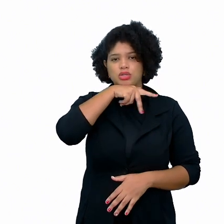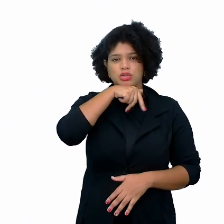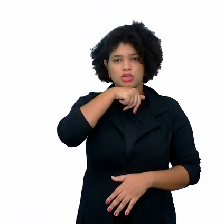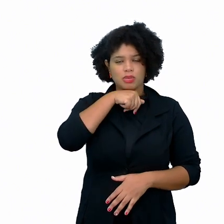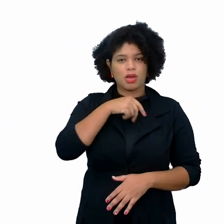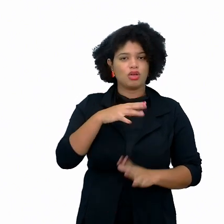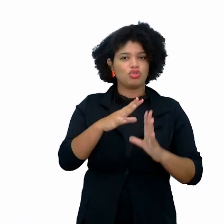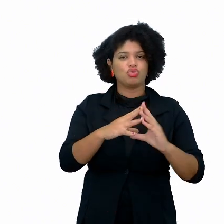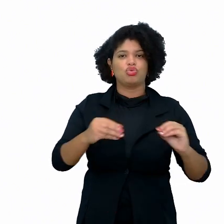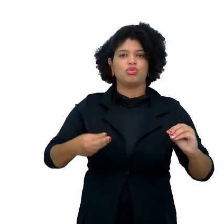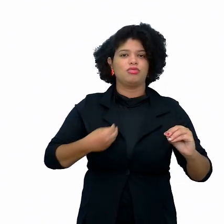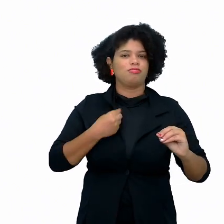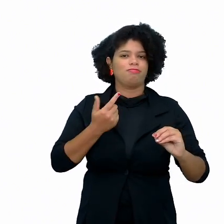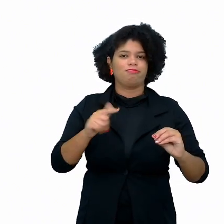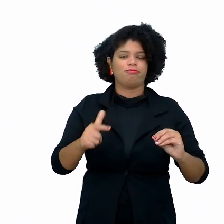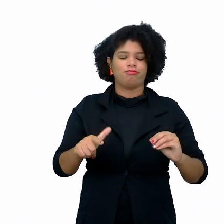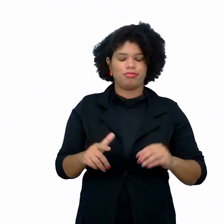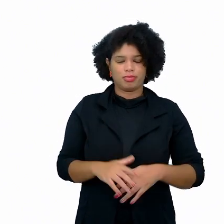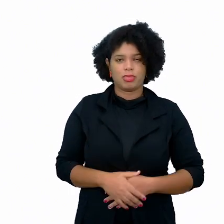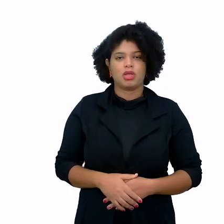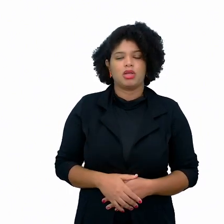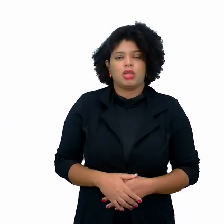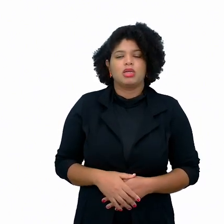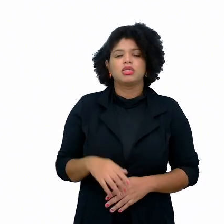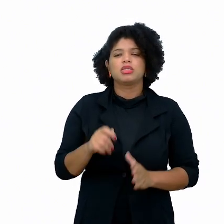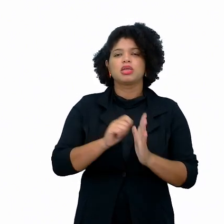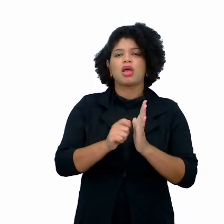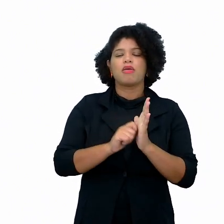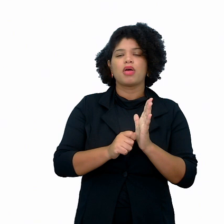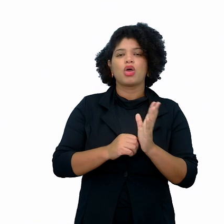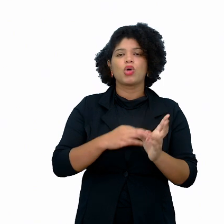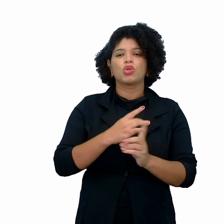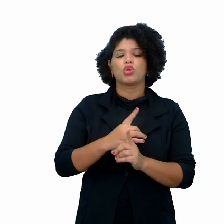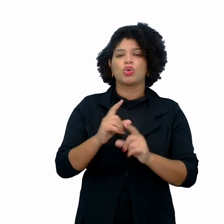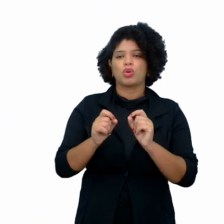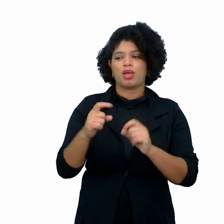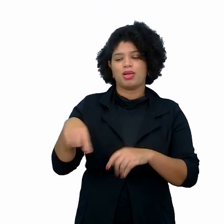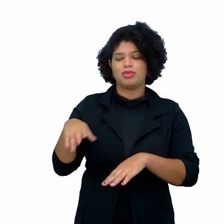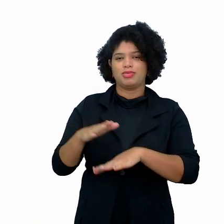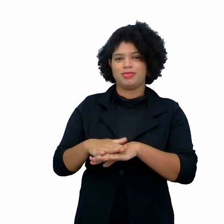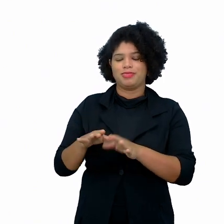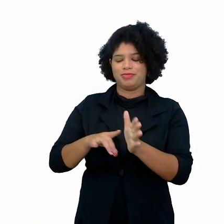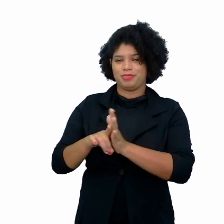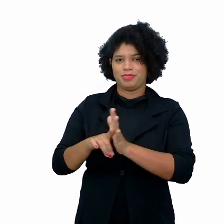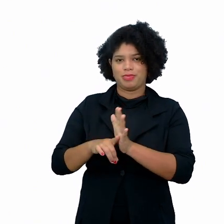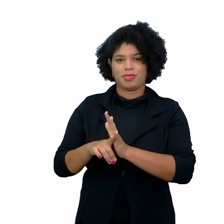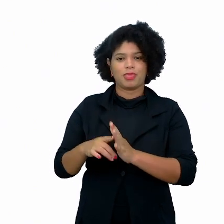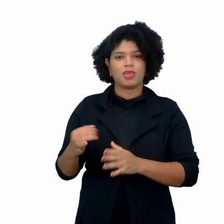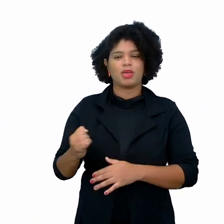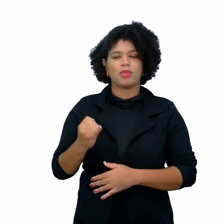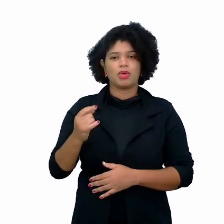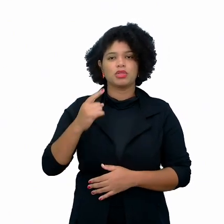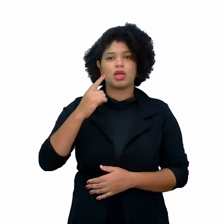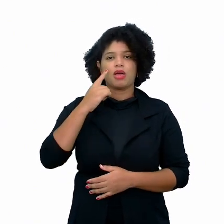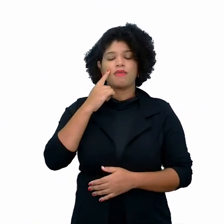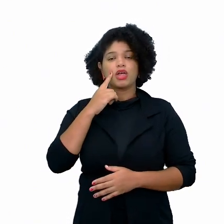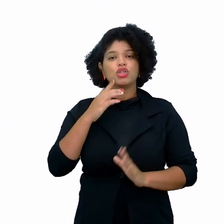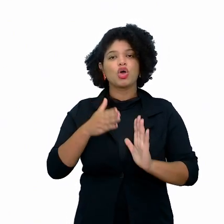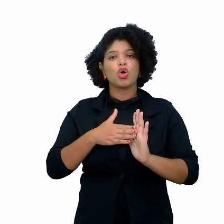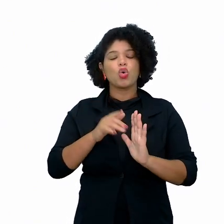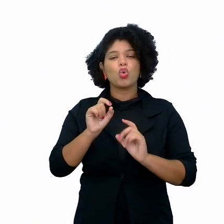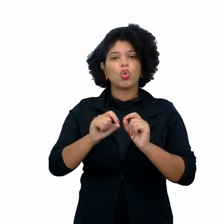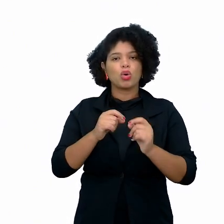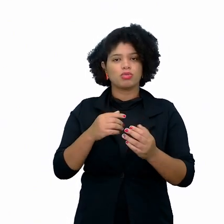e escreverem o que encontraram na pesquisa. Veja a potência do que se pretende nessa